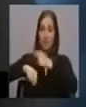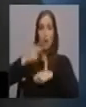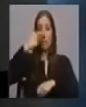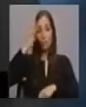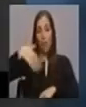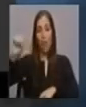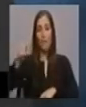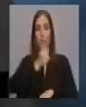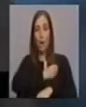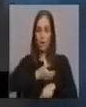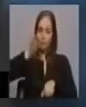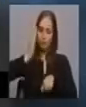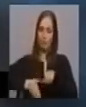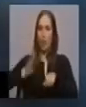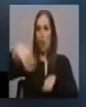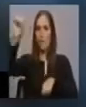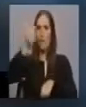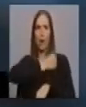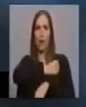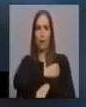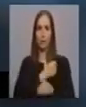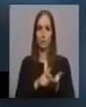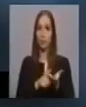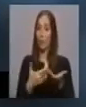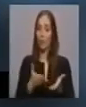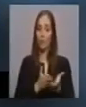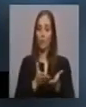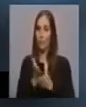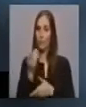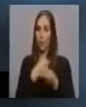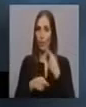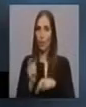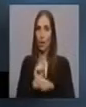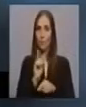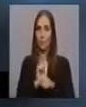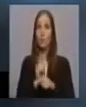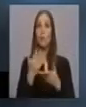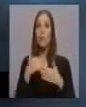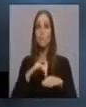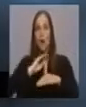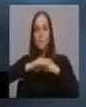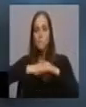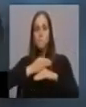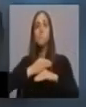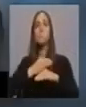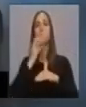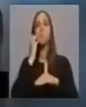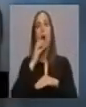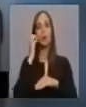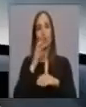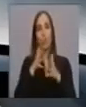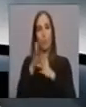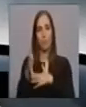umas aqui é que eu precisava hoje eu continuasse vende voo mas vai embalada em plástico escola alternativa é